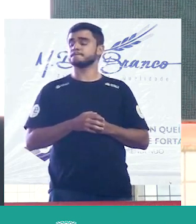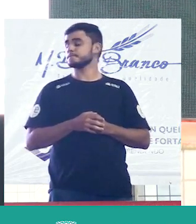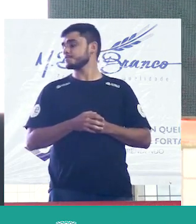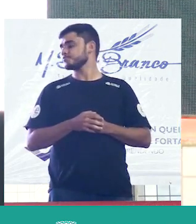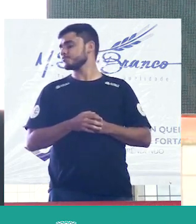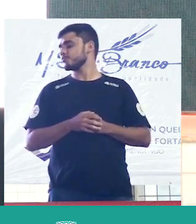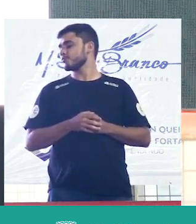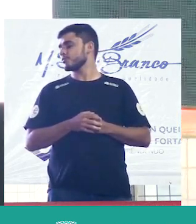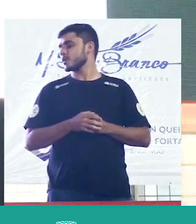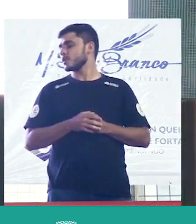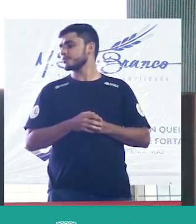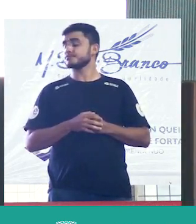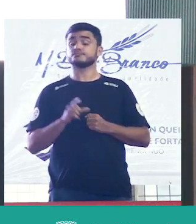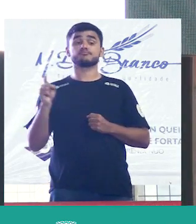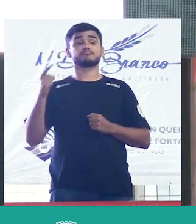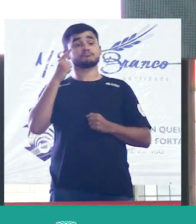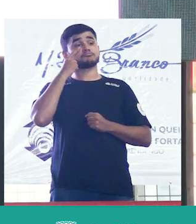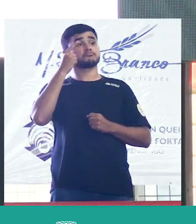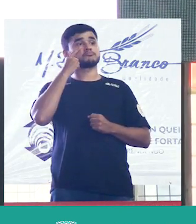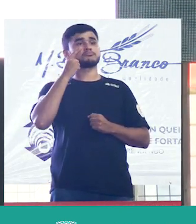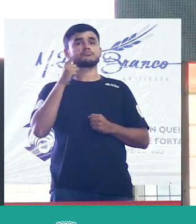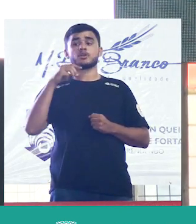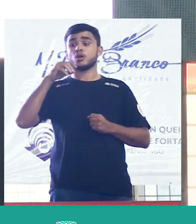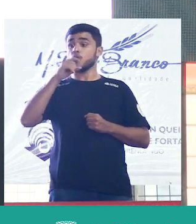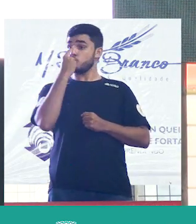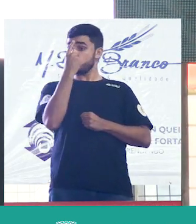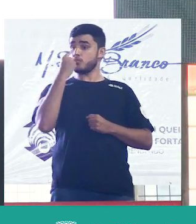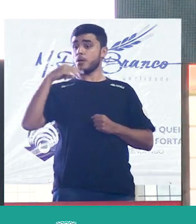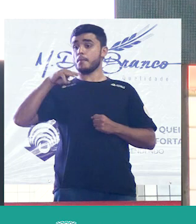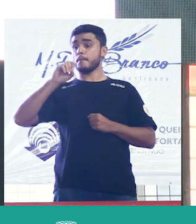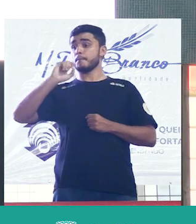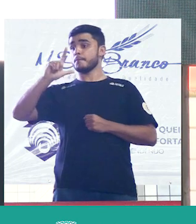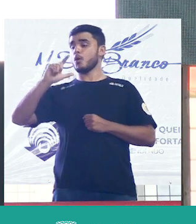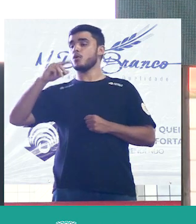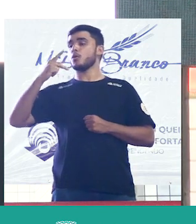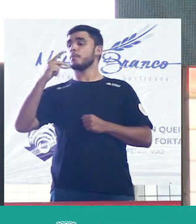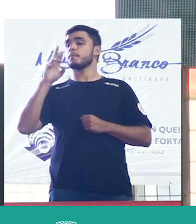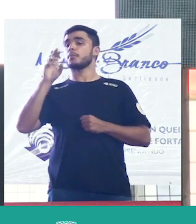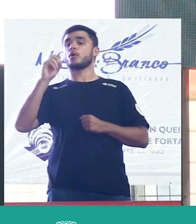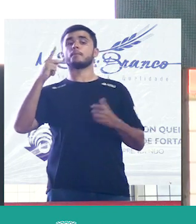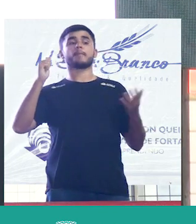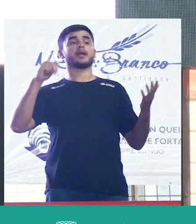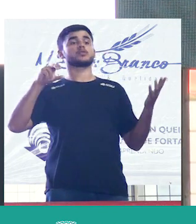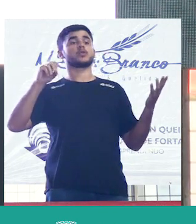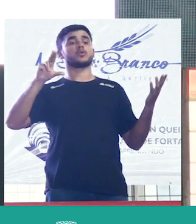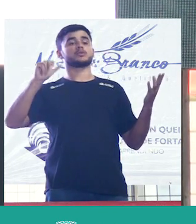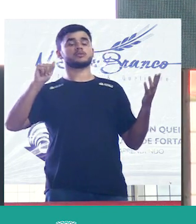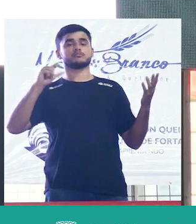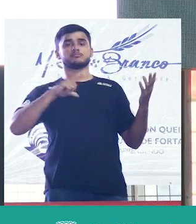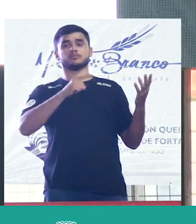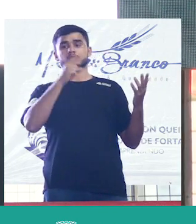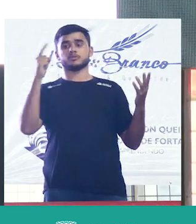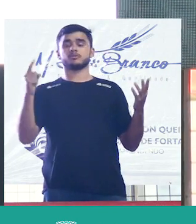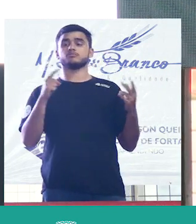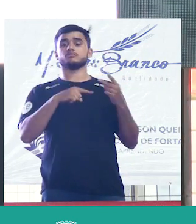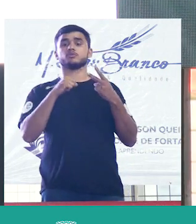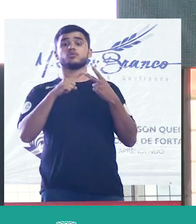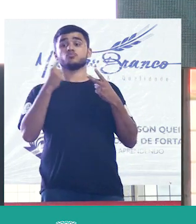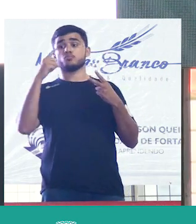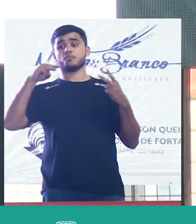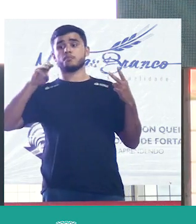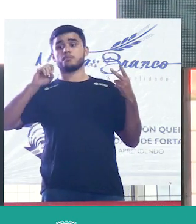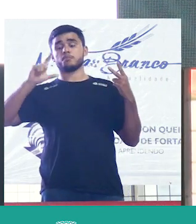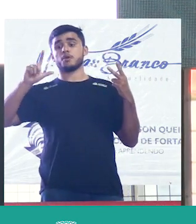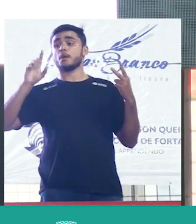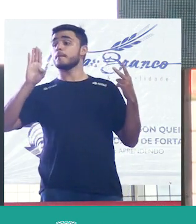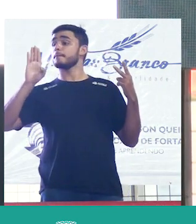limitante. Perceba que se eu usar 1 mol de propanona, eu produzo 1 mol de bisfenol. 1 mol